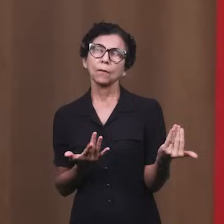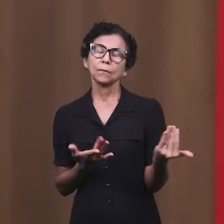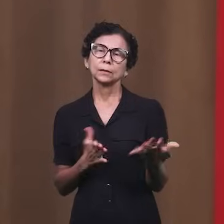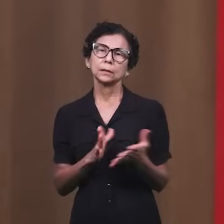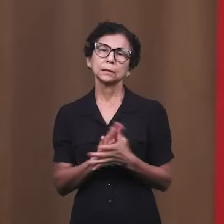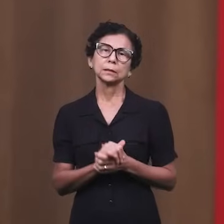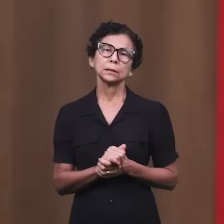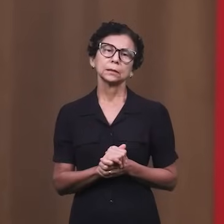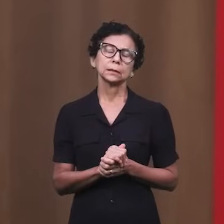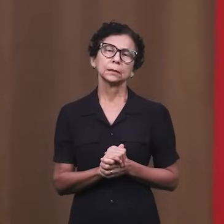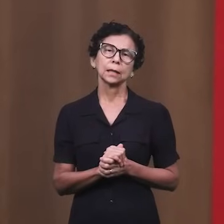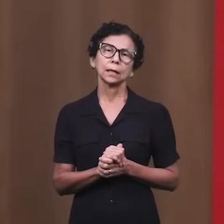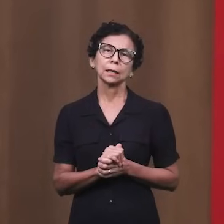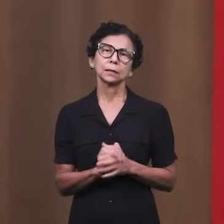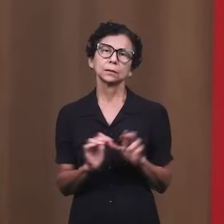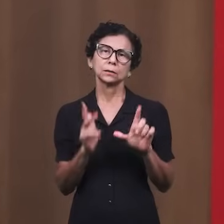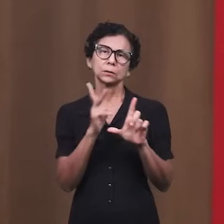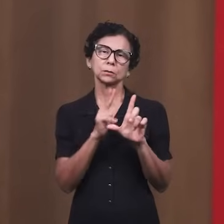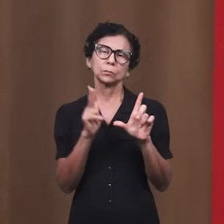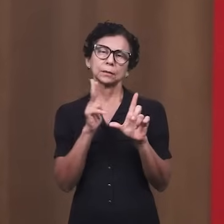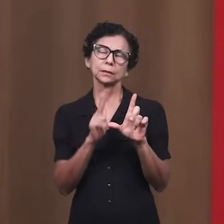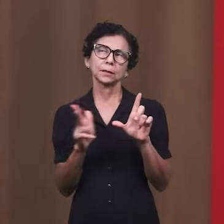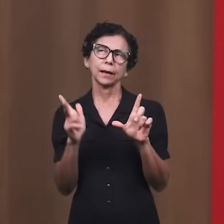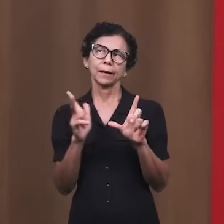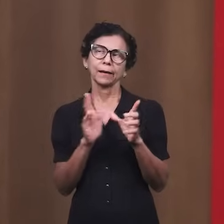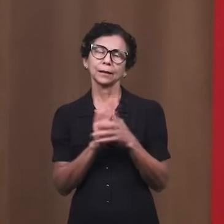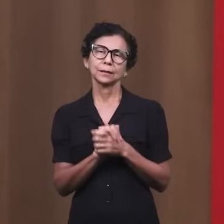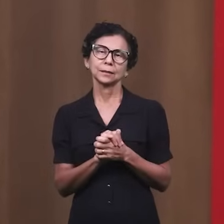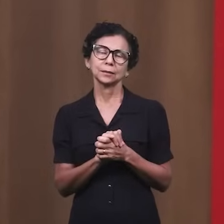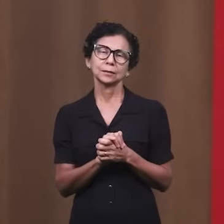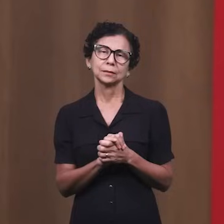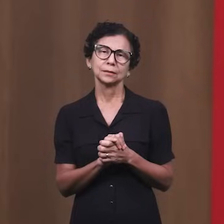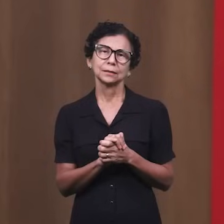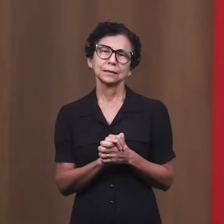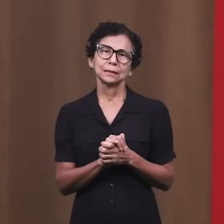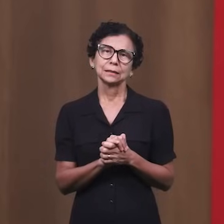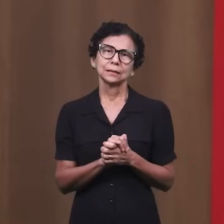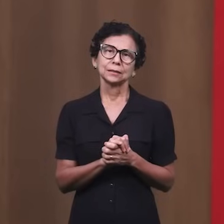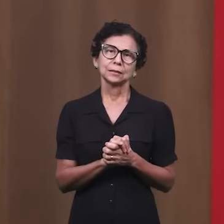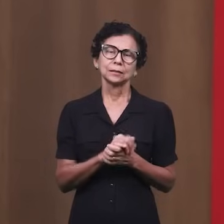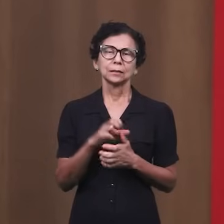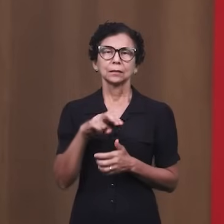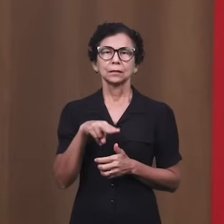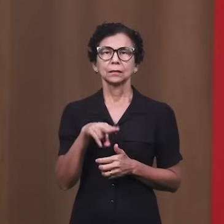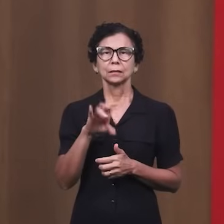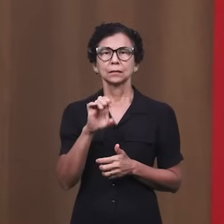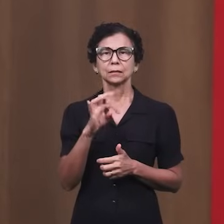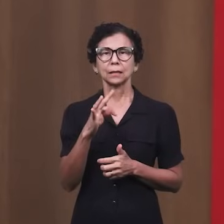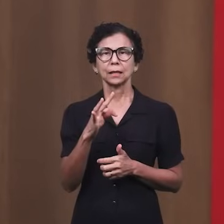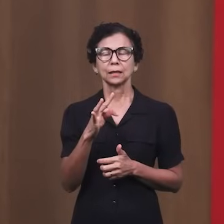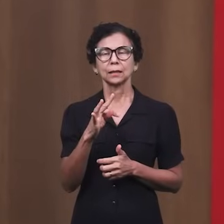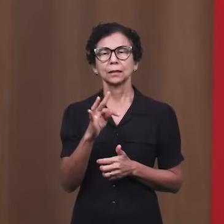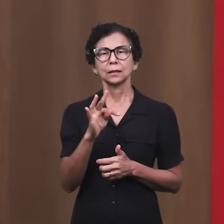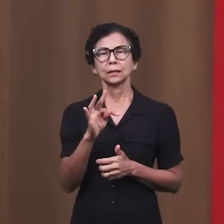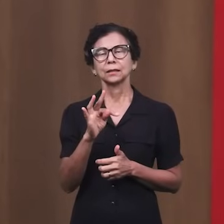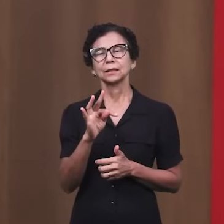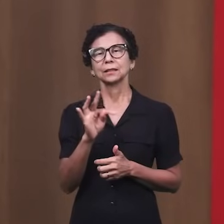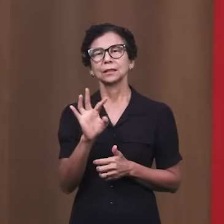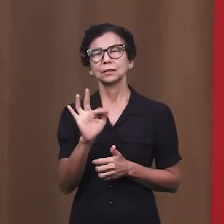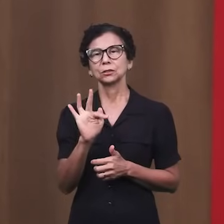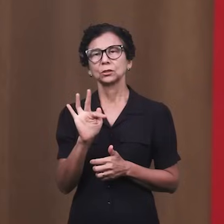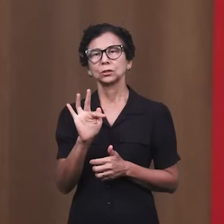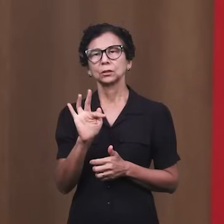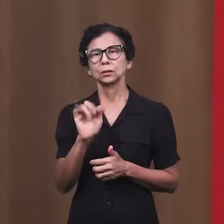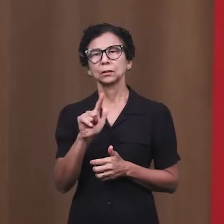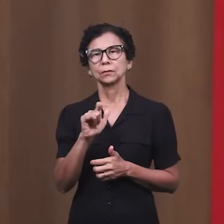jovens esteja assistindo uma série da Netflix e imediatamente após o último episódio você